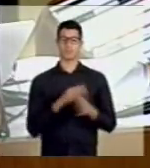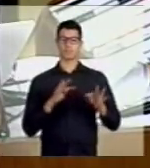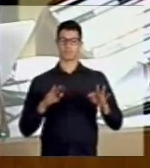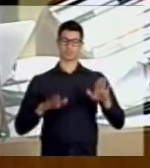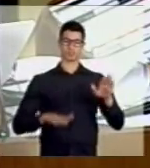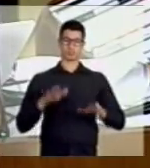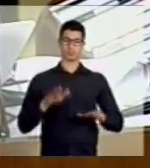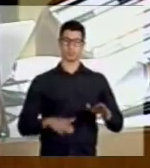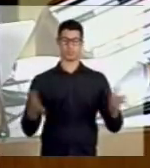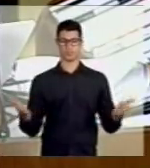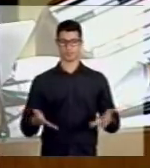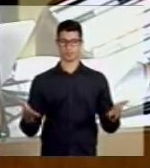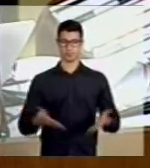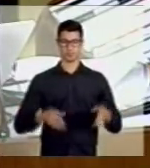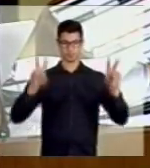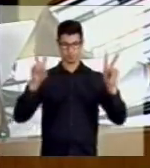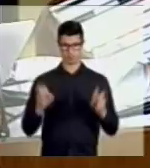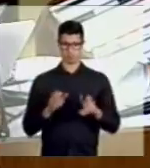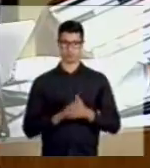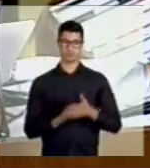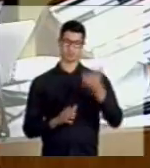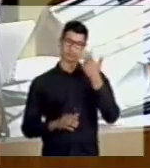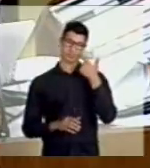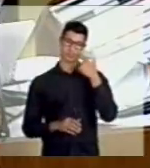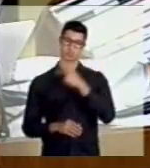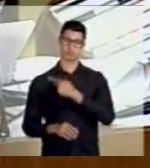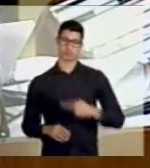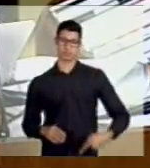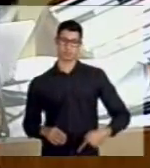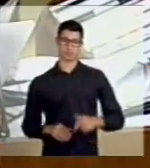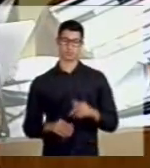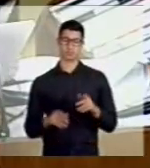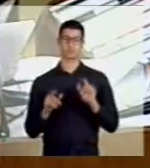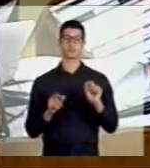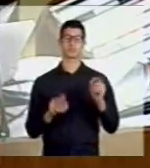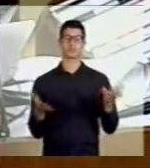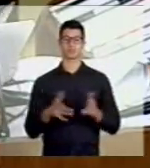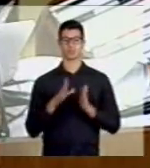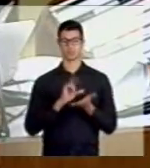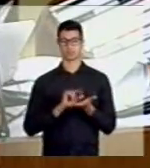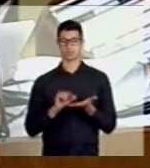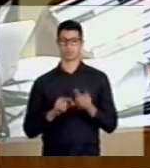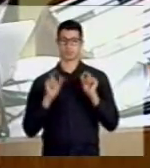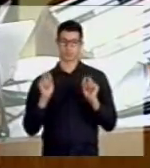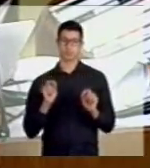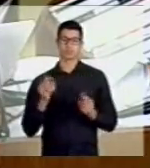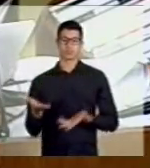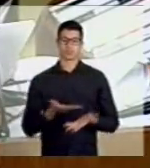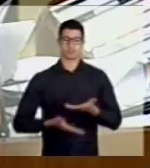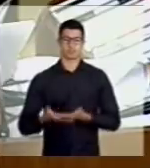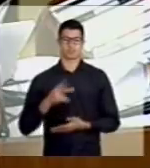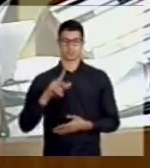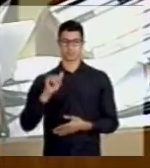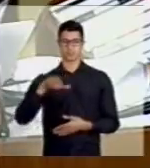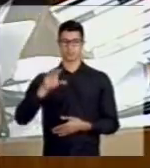torno destes temas. Observo, senhor presidente, à margem do que está nesse artigo, que com relação ao plano